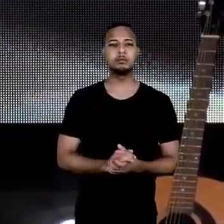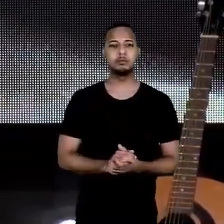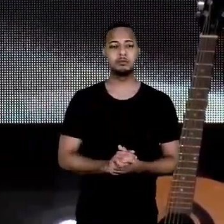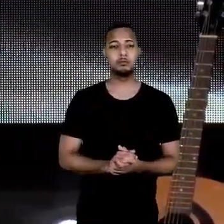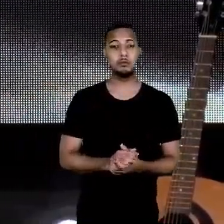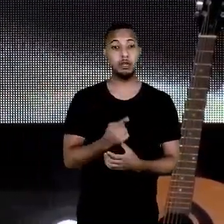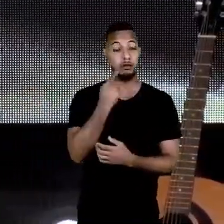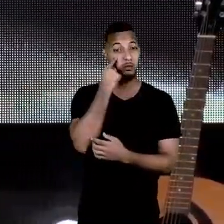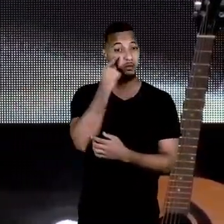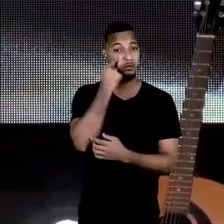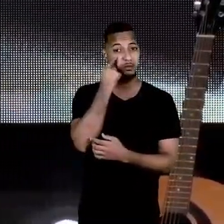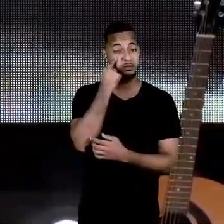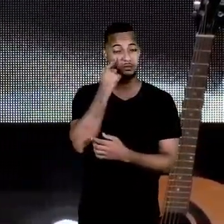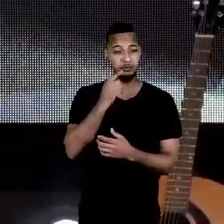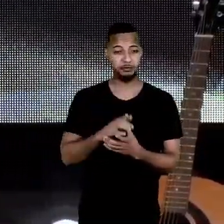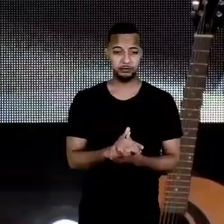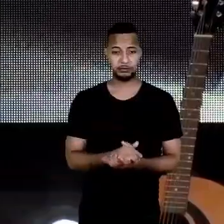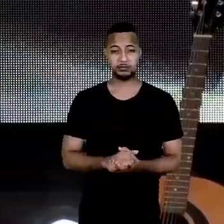Escuta.